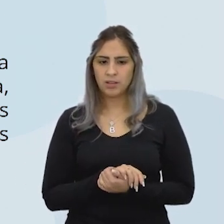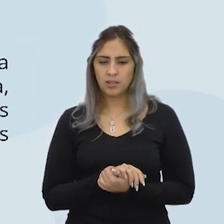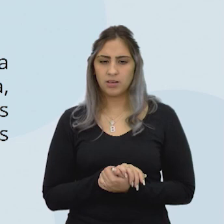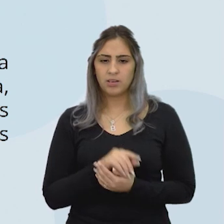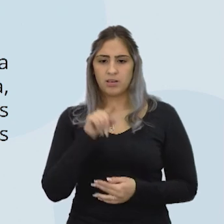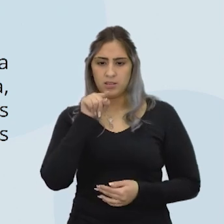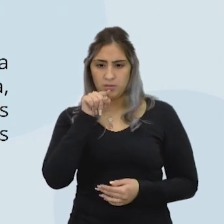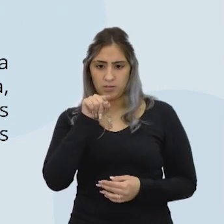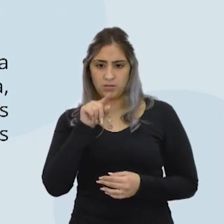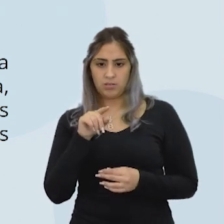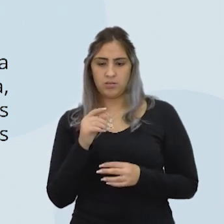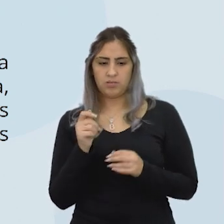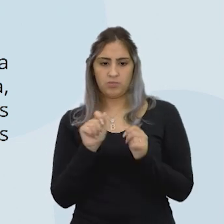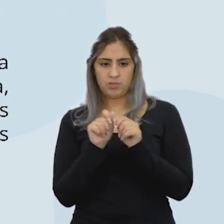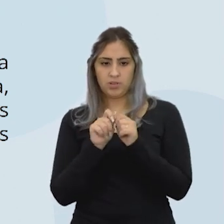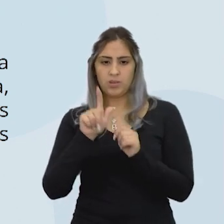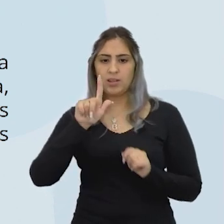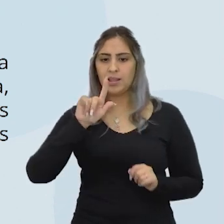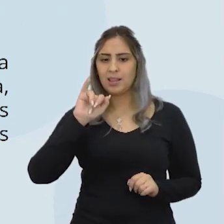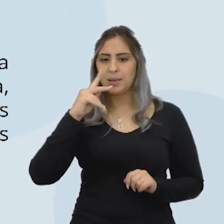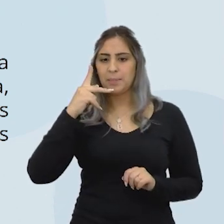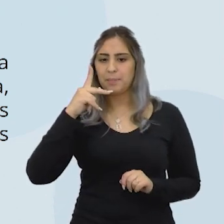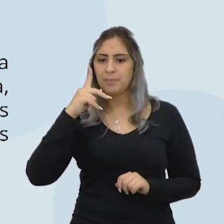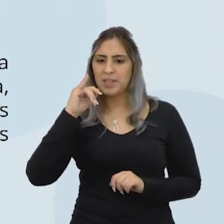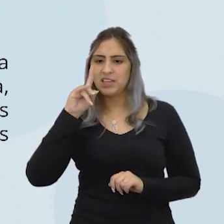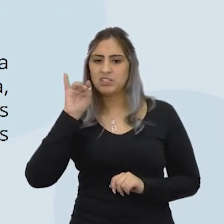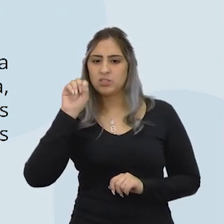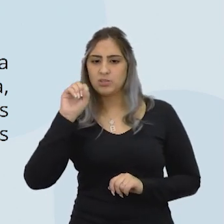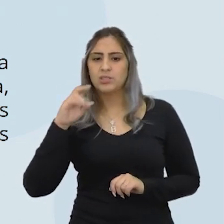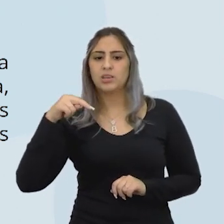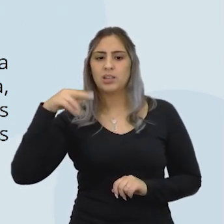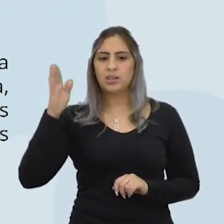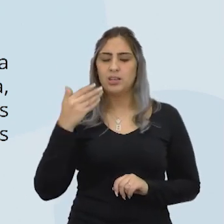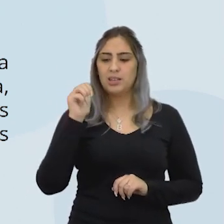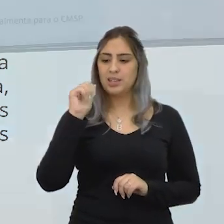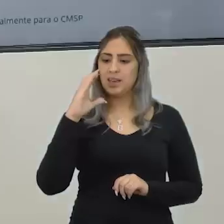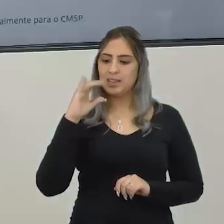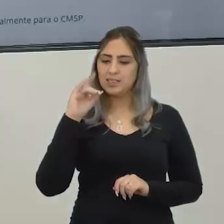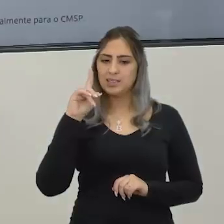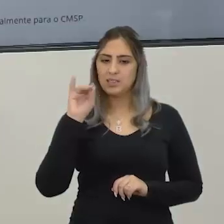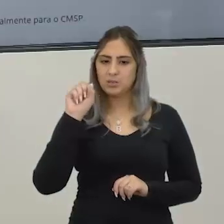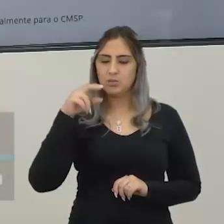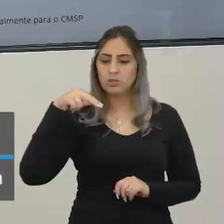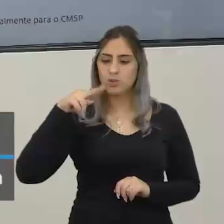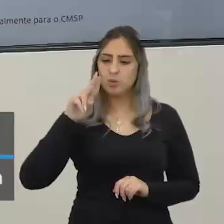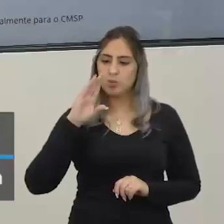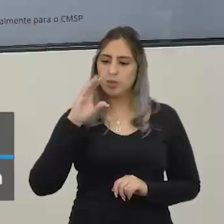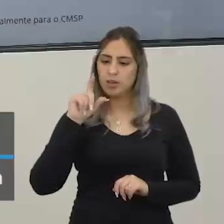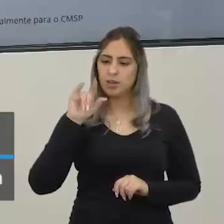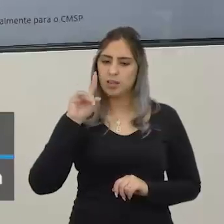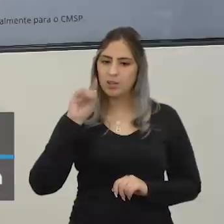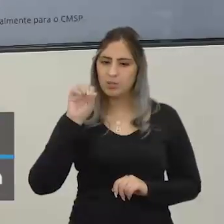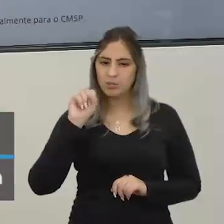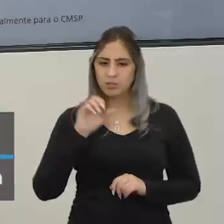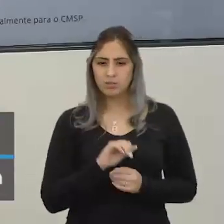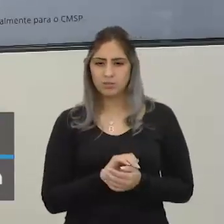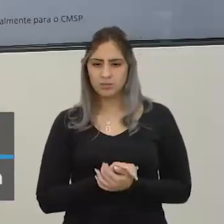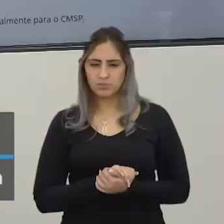ácidos nucleicos e os lipídios, formando células complexas. Então, o que a gente precisa entender é justamente